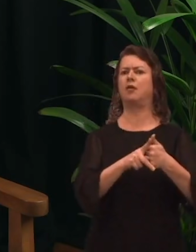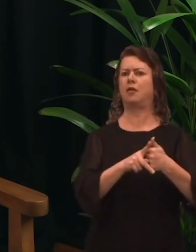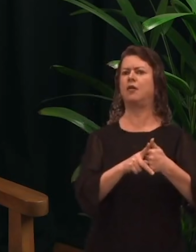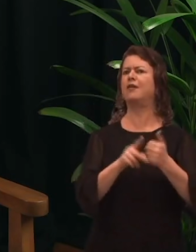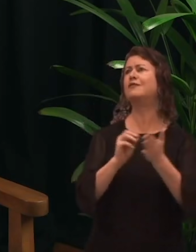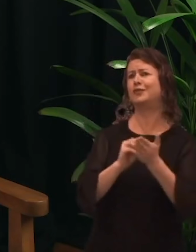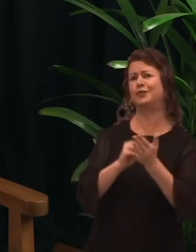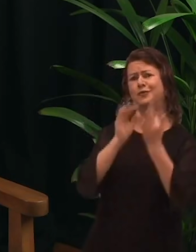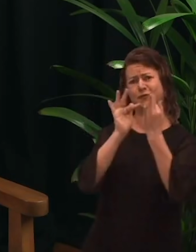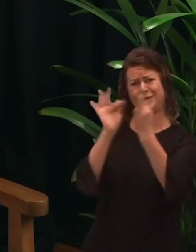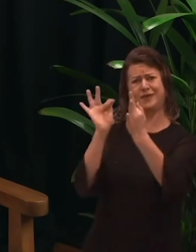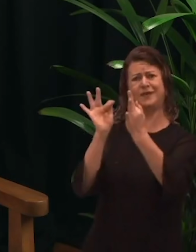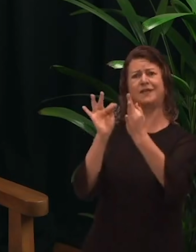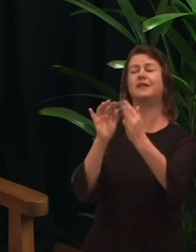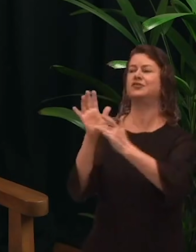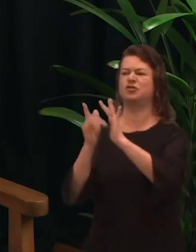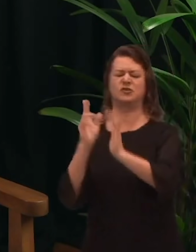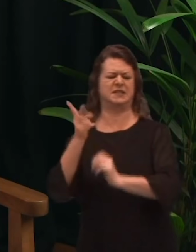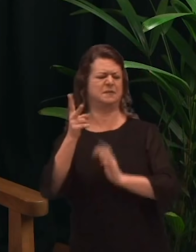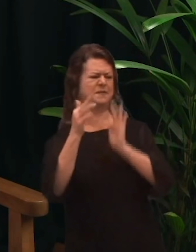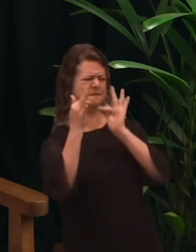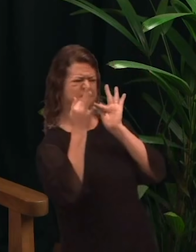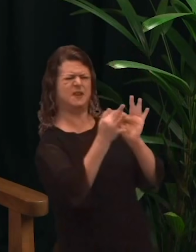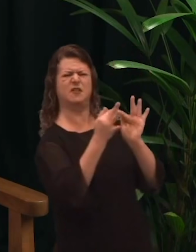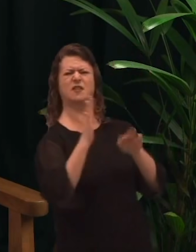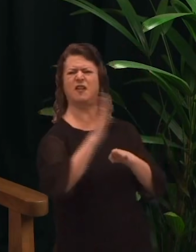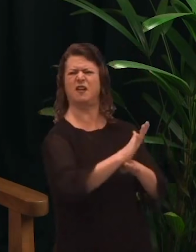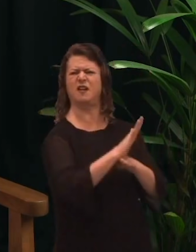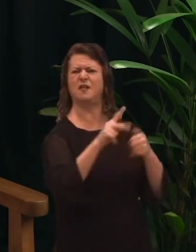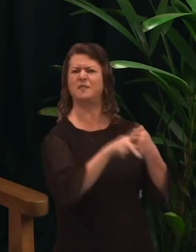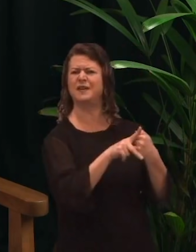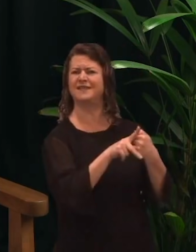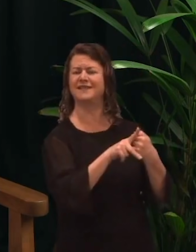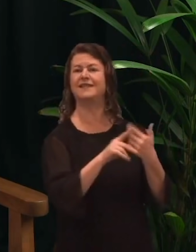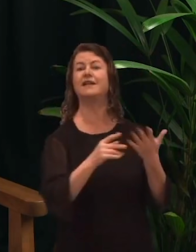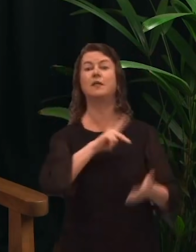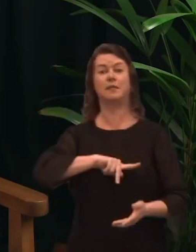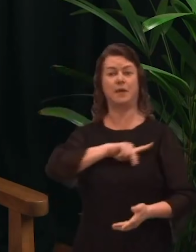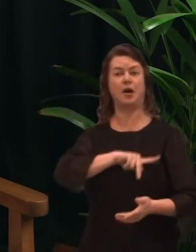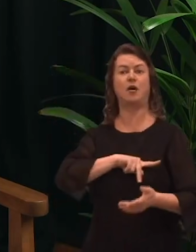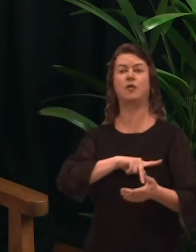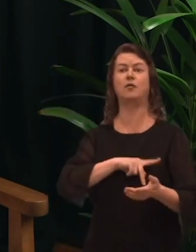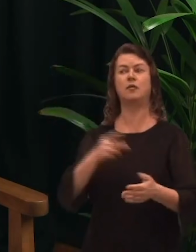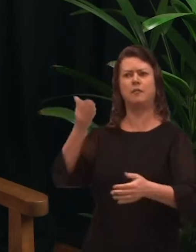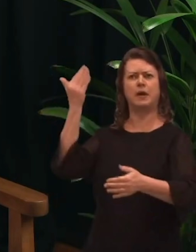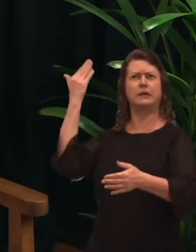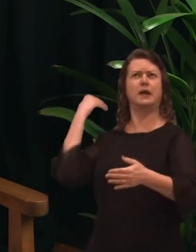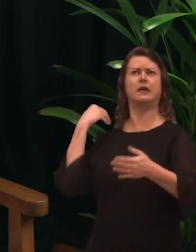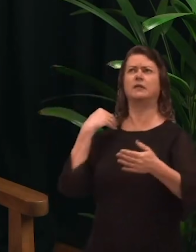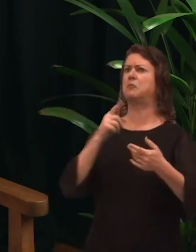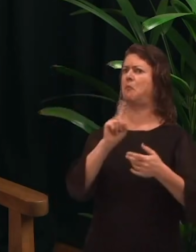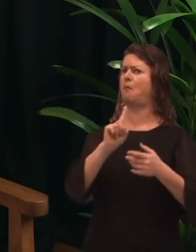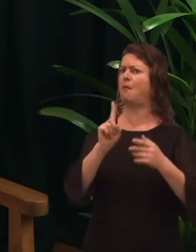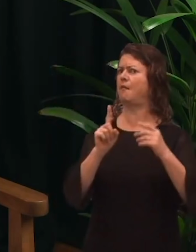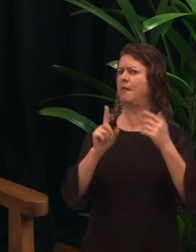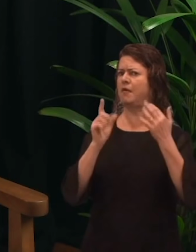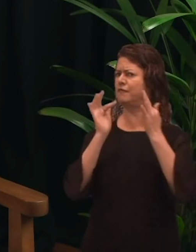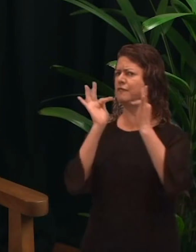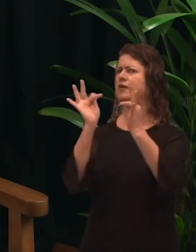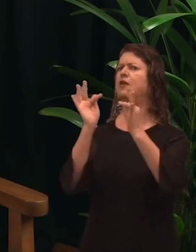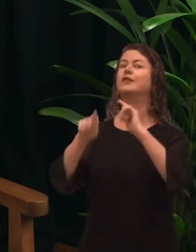também Paulo, que não era fiel e se tornou fiel. Nós podemos aplicar essa palavra como uma cópia